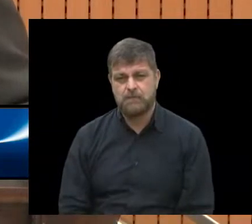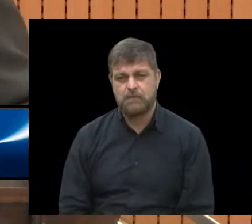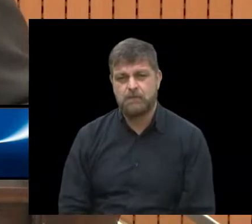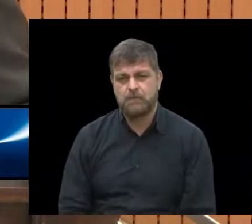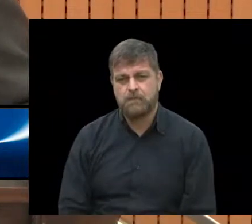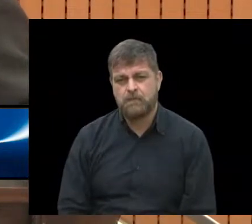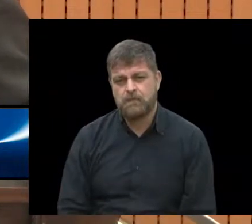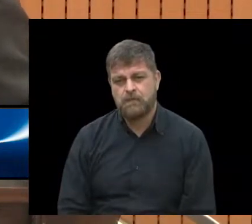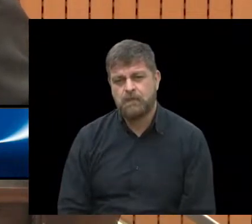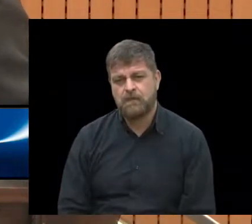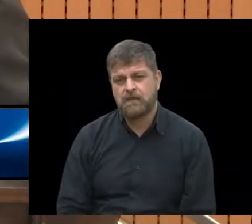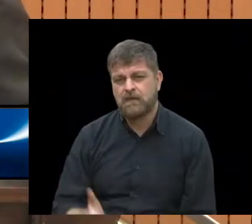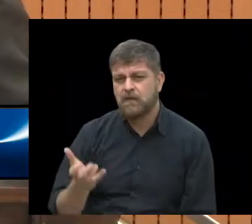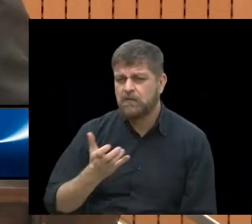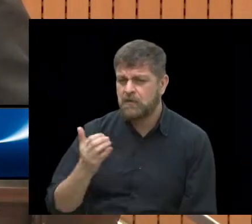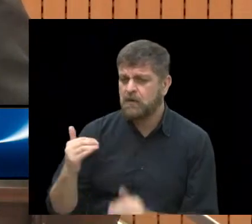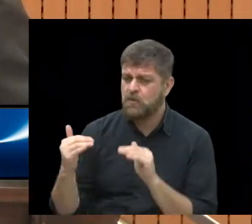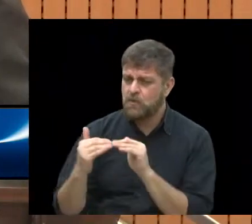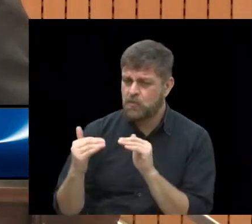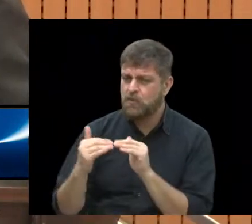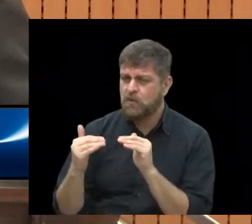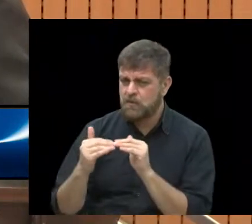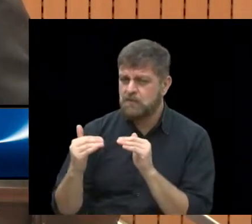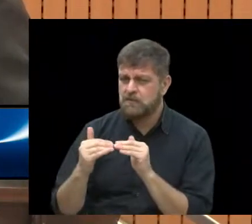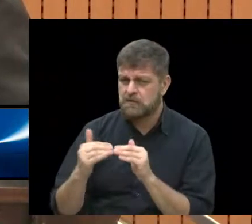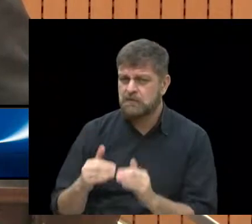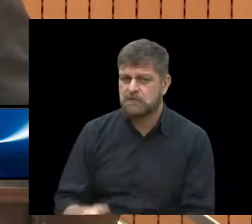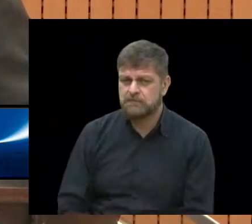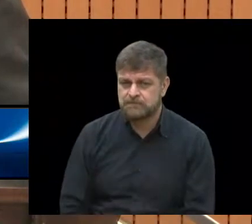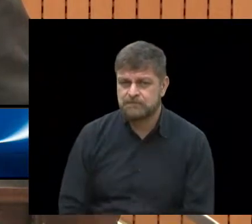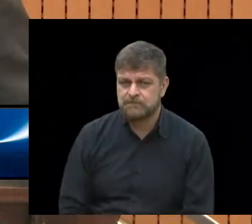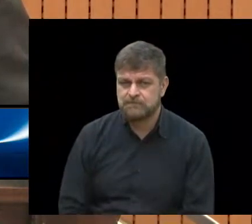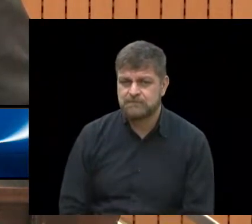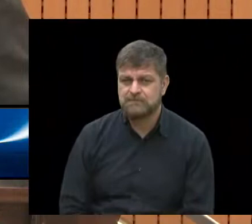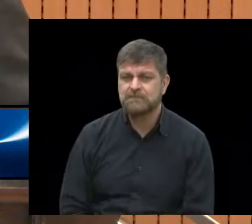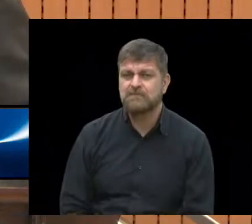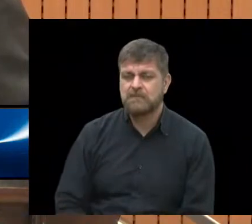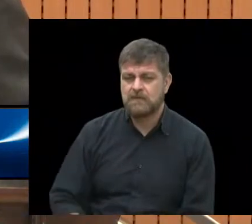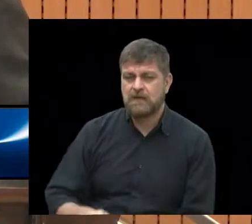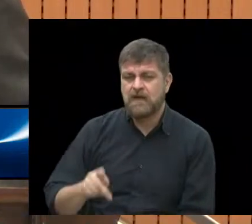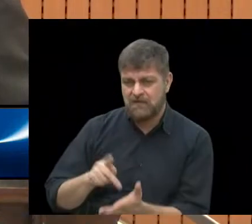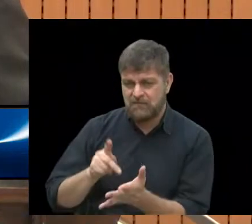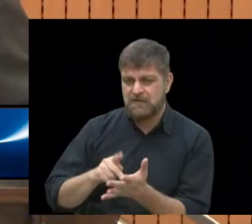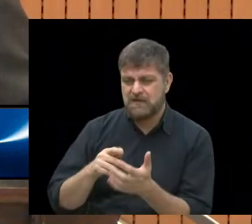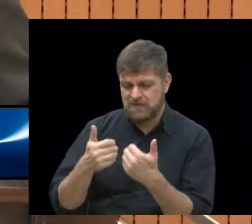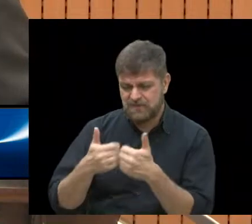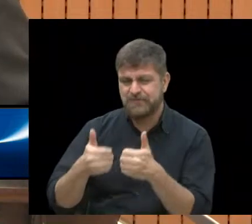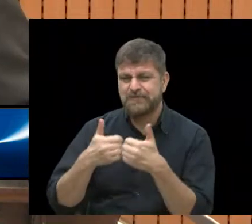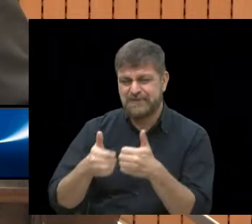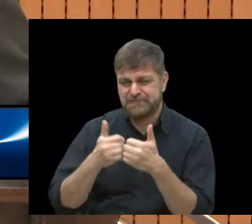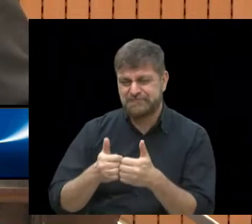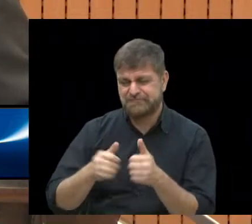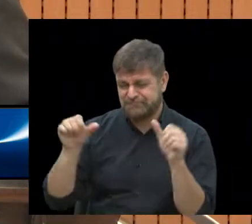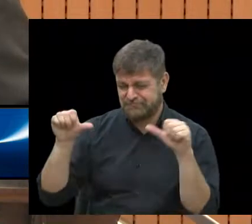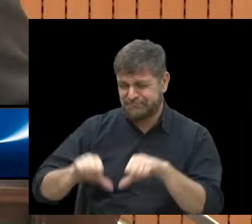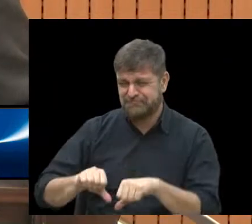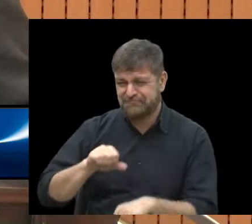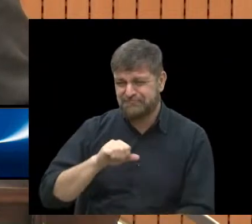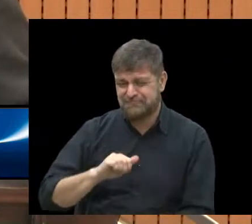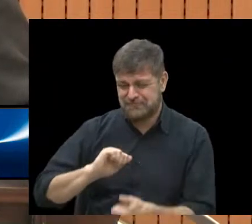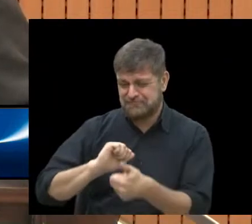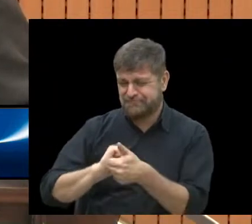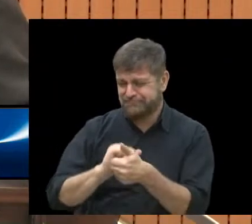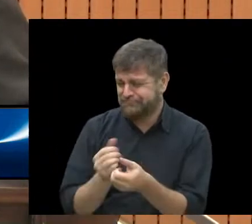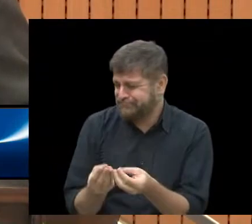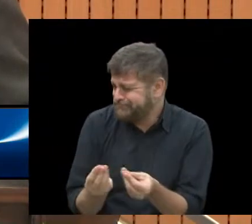E eu quero concordar com a qualidade, com a baixa qualidade do transporte de Campinas. Eu venho há tempos dizendo que